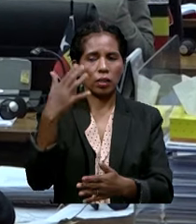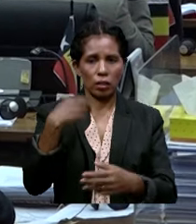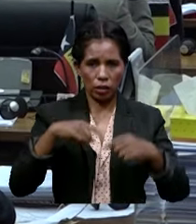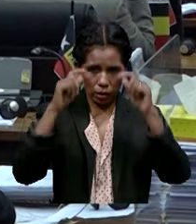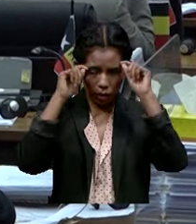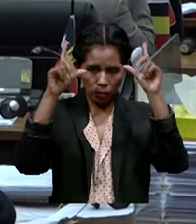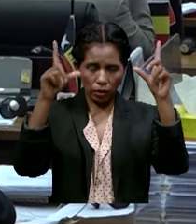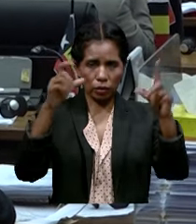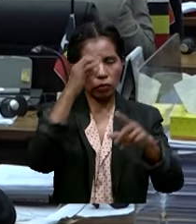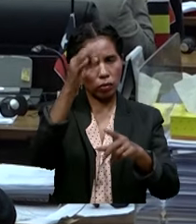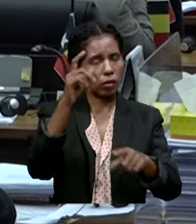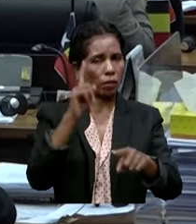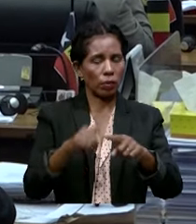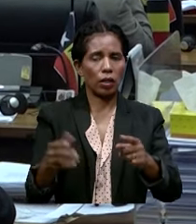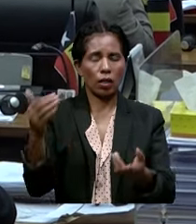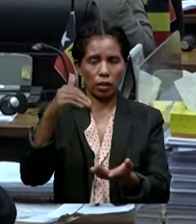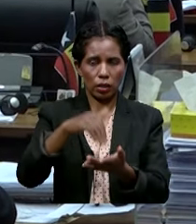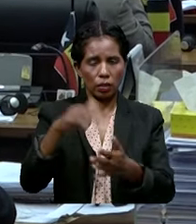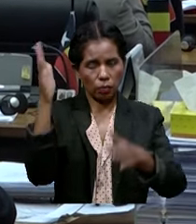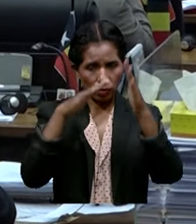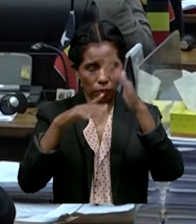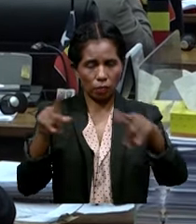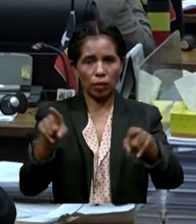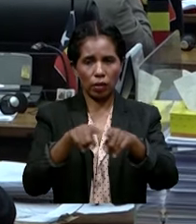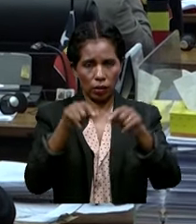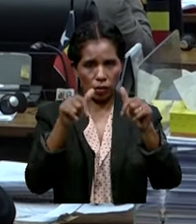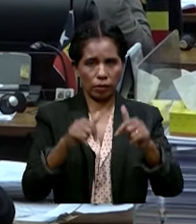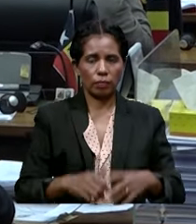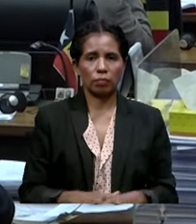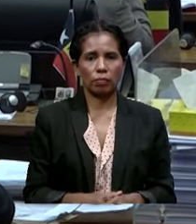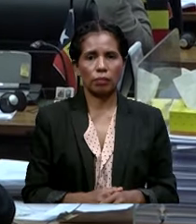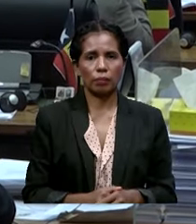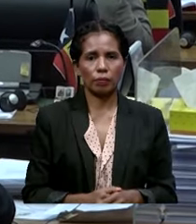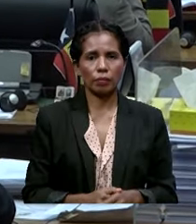no futuro la bela acontece tan problema nesan. Rohimadia Agustino da Costa, ZMN.